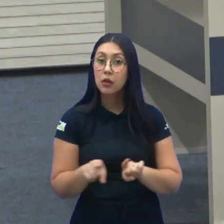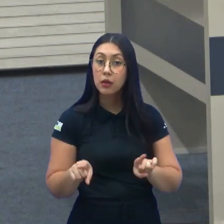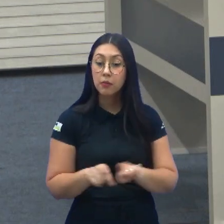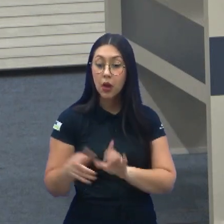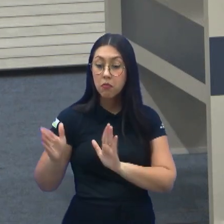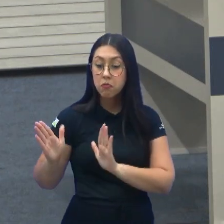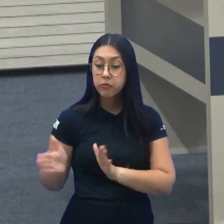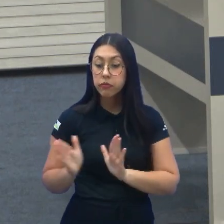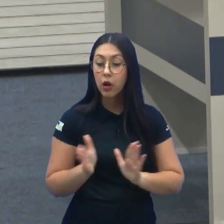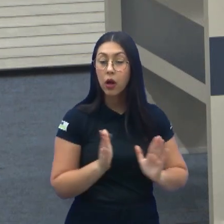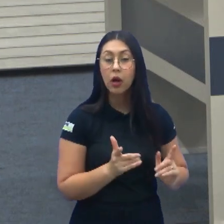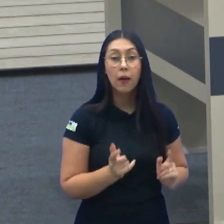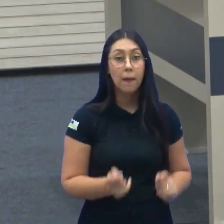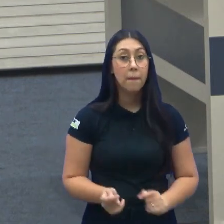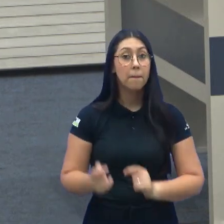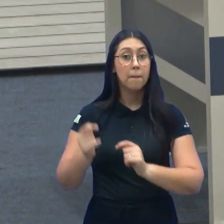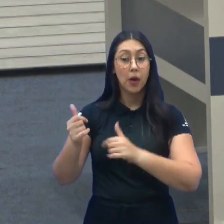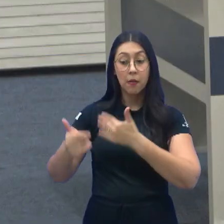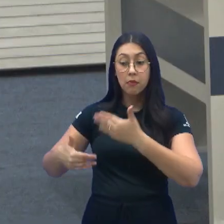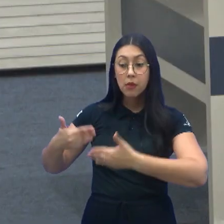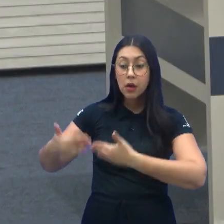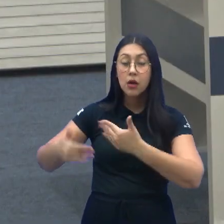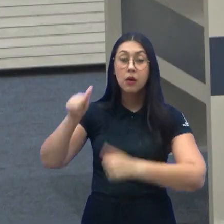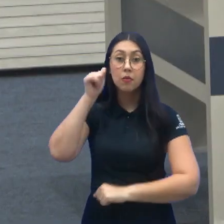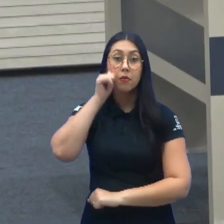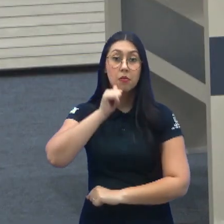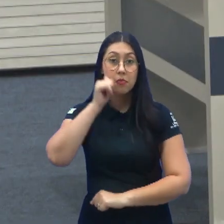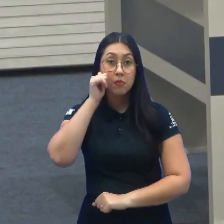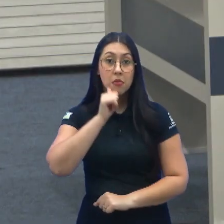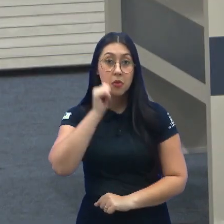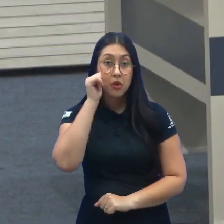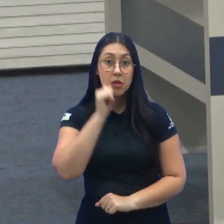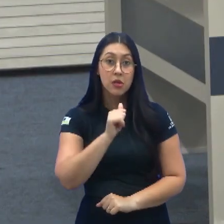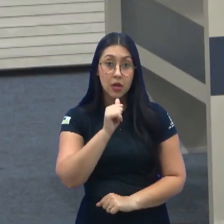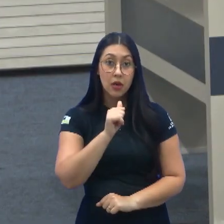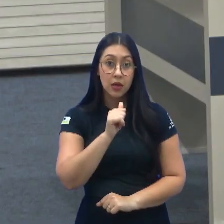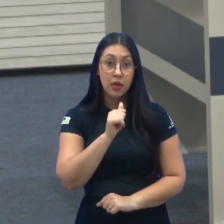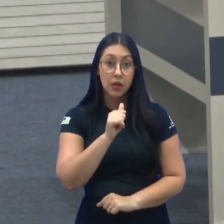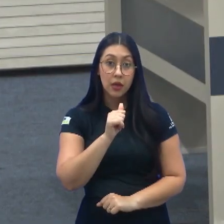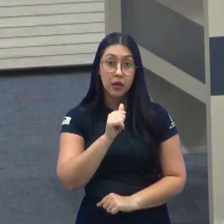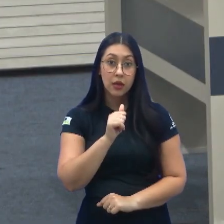ressarcimento progressivo pelas mulheres em negócios